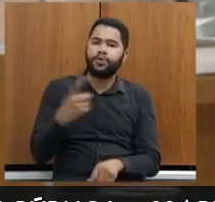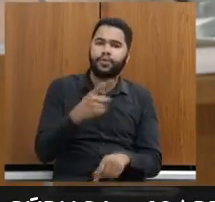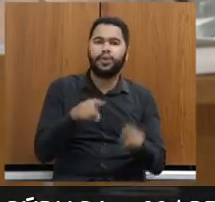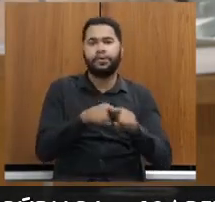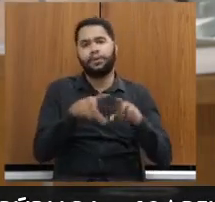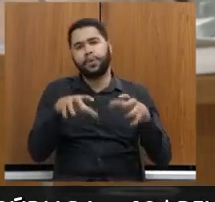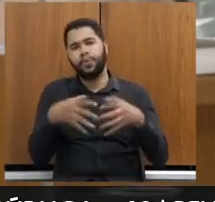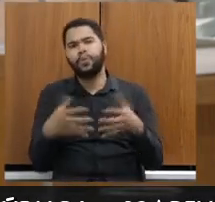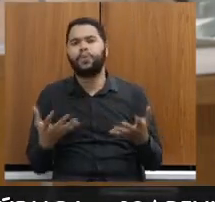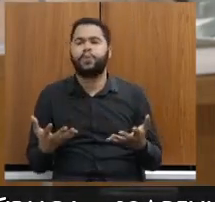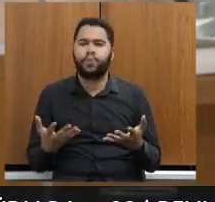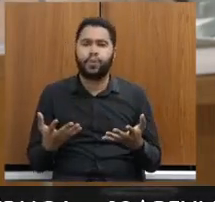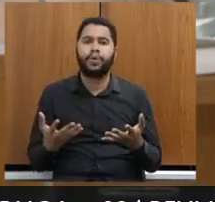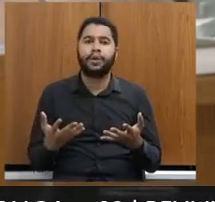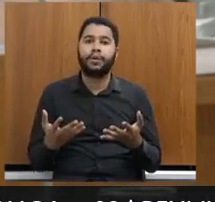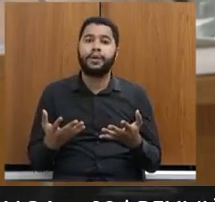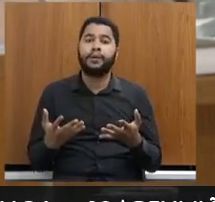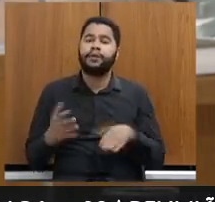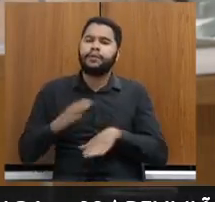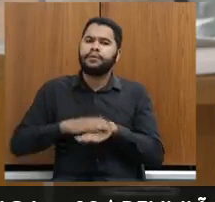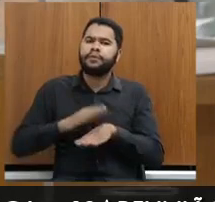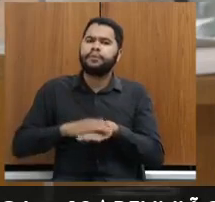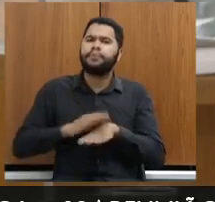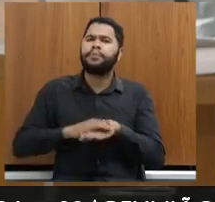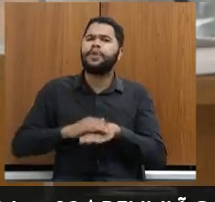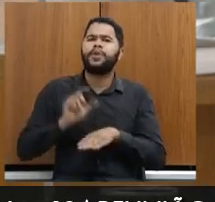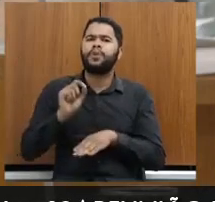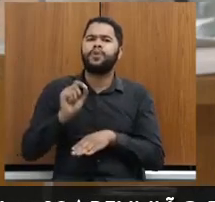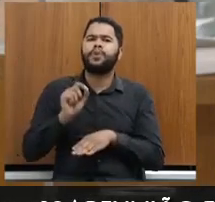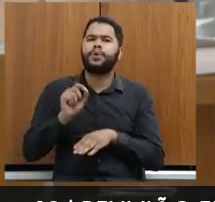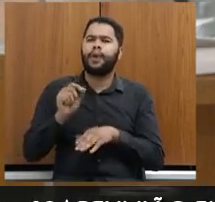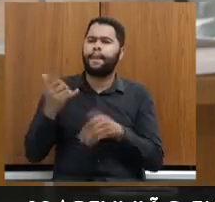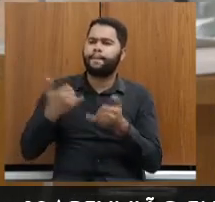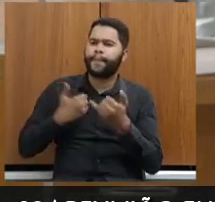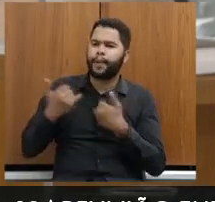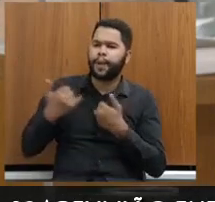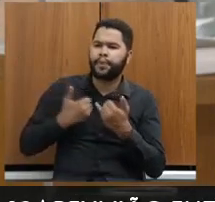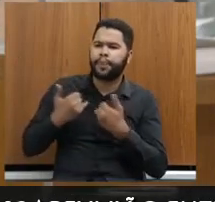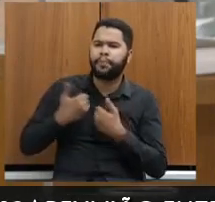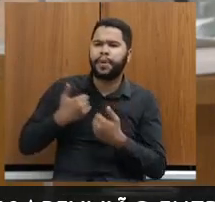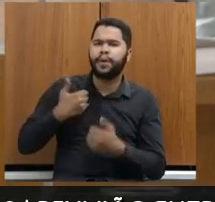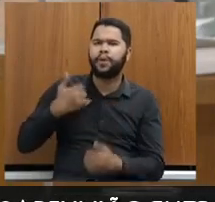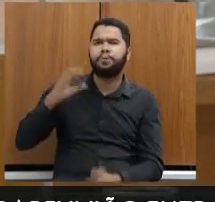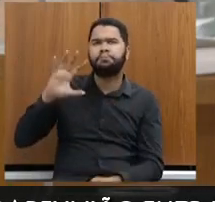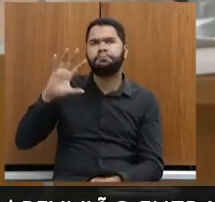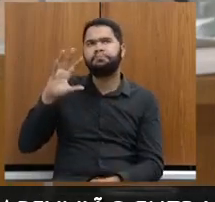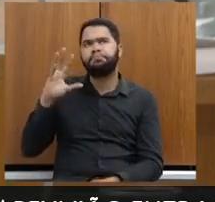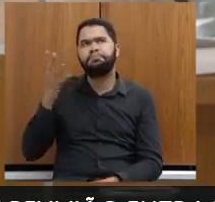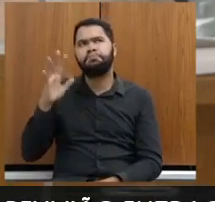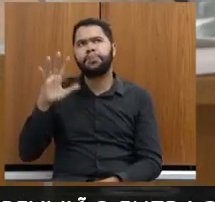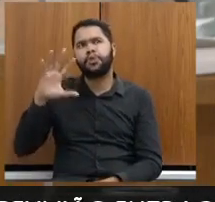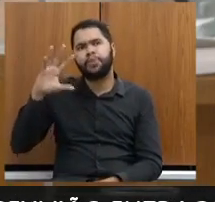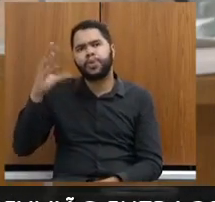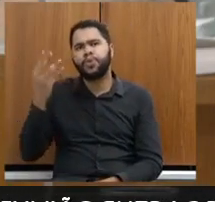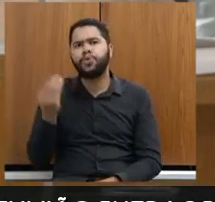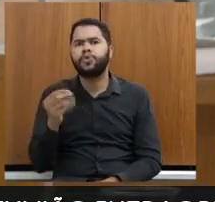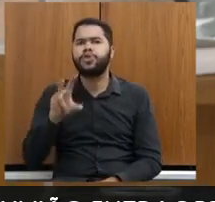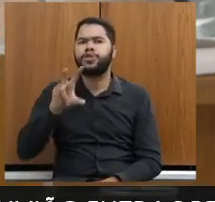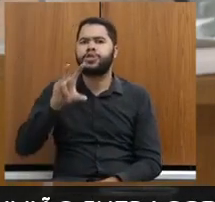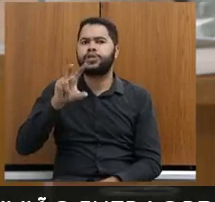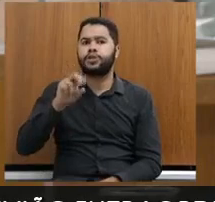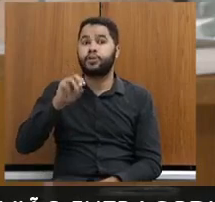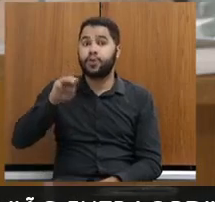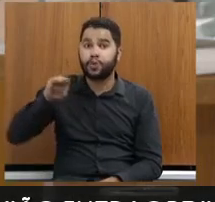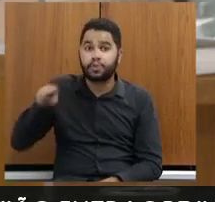casa o que perfaz segundo as informações em torno de 50 milhões no total